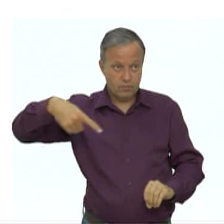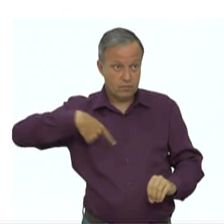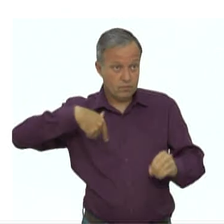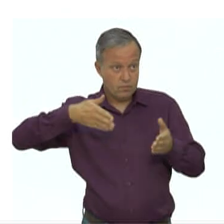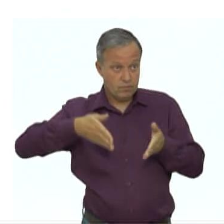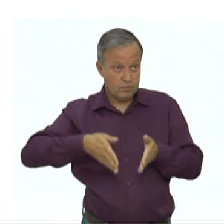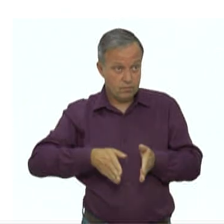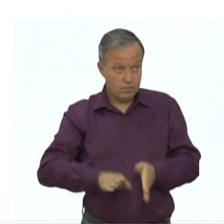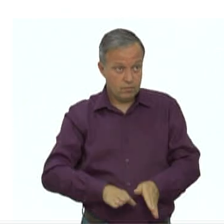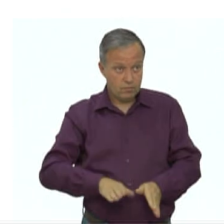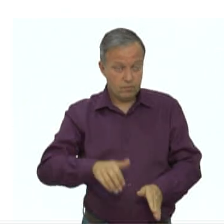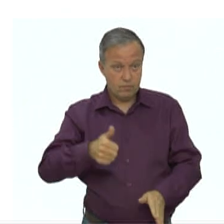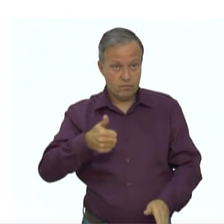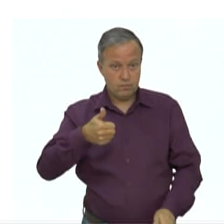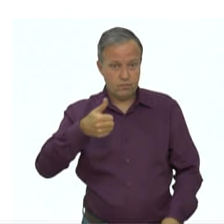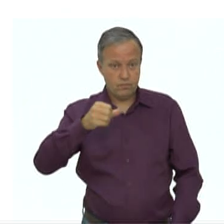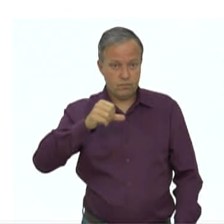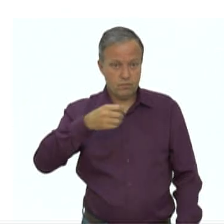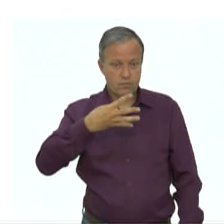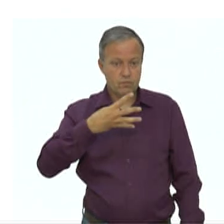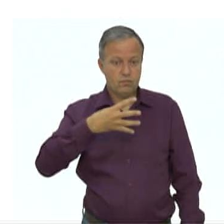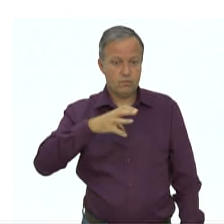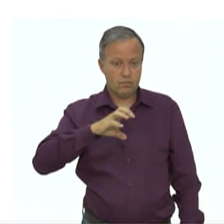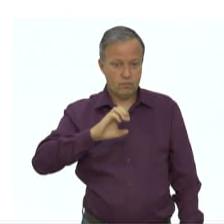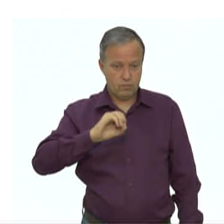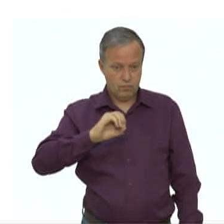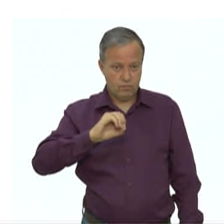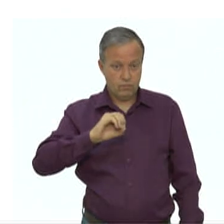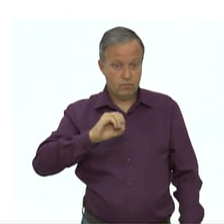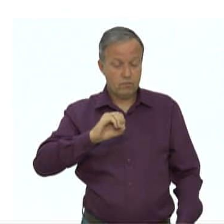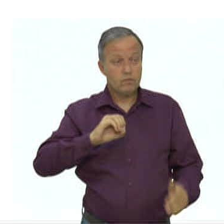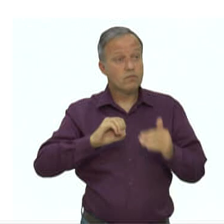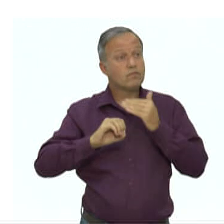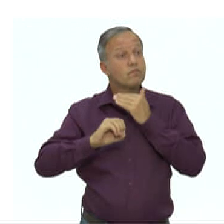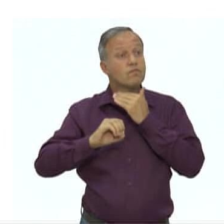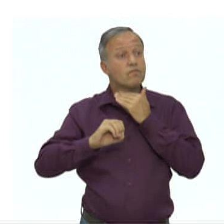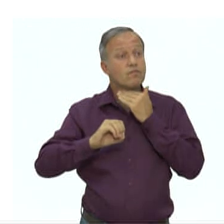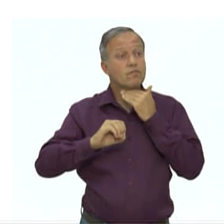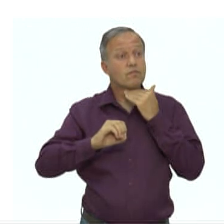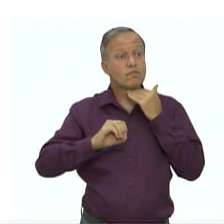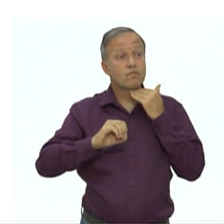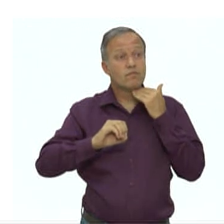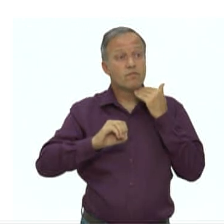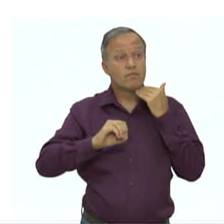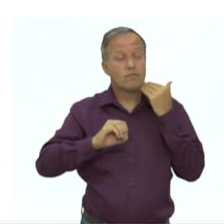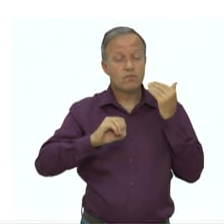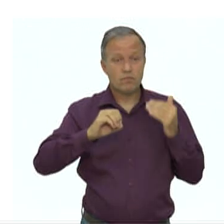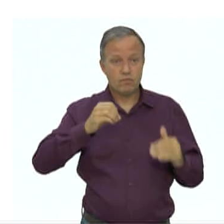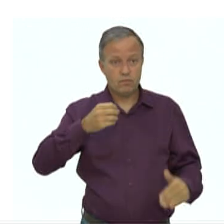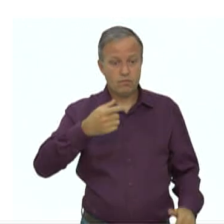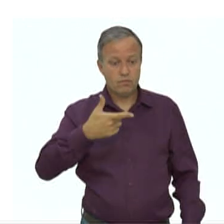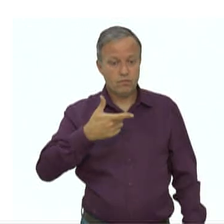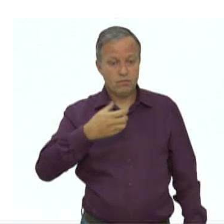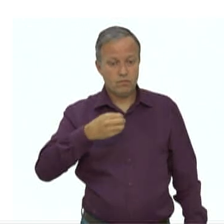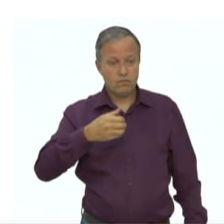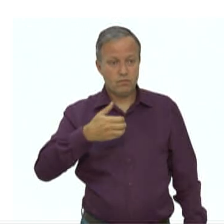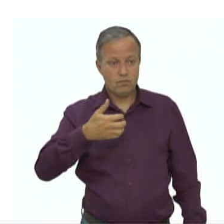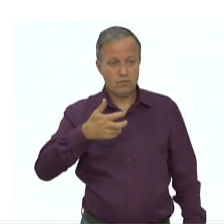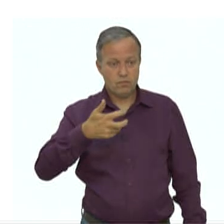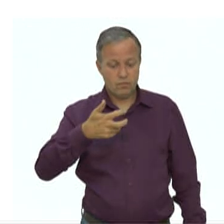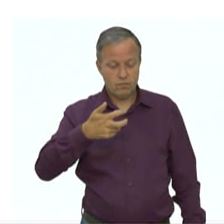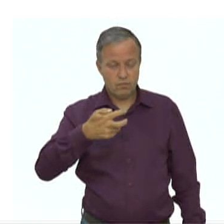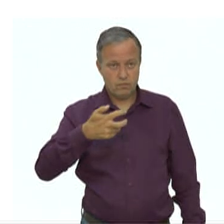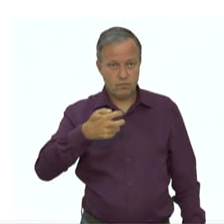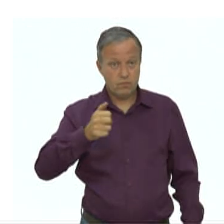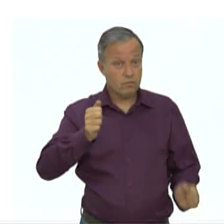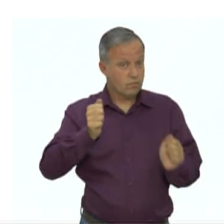e já faleceu em 2015, né? Alguns anos já. Morreu